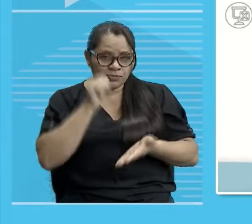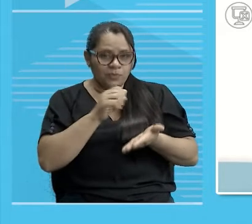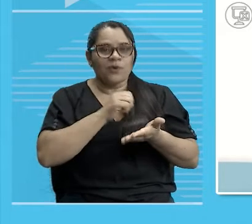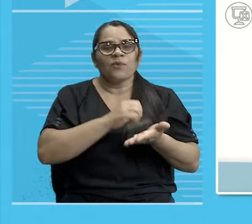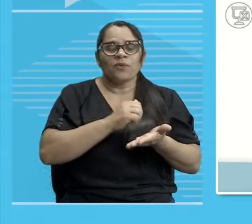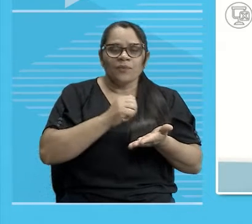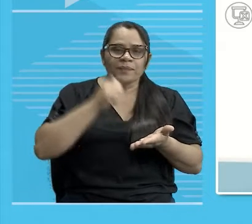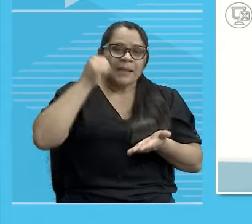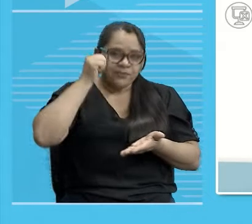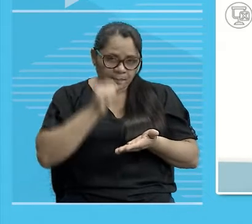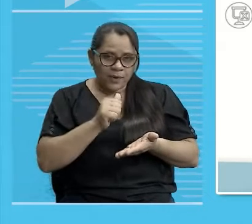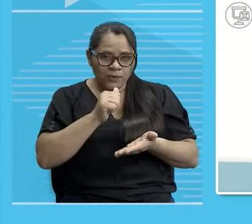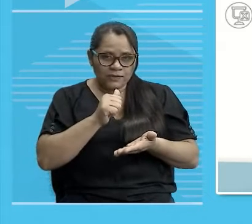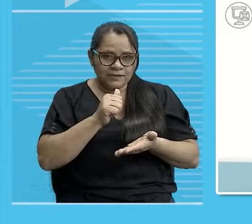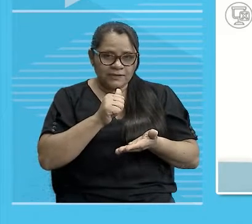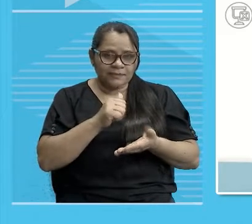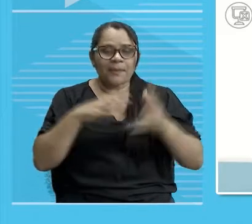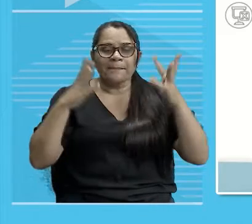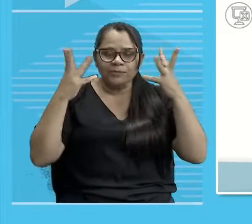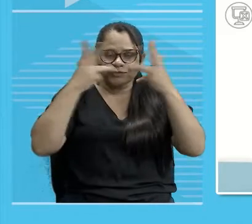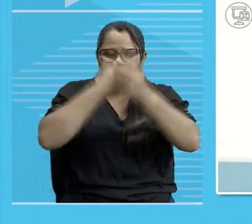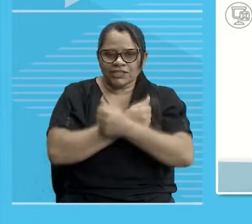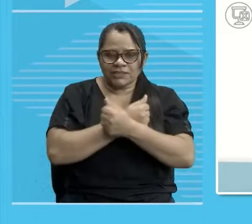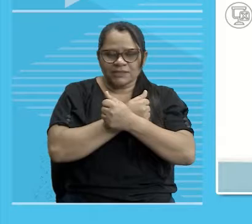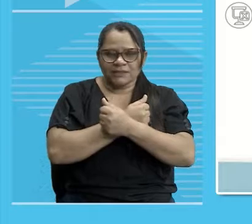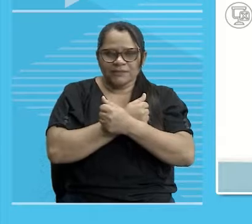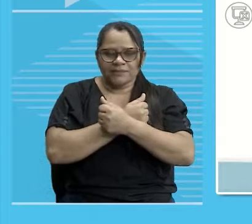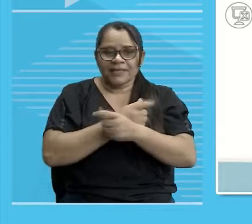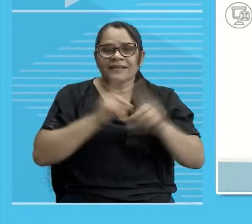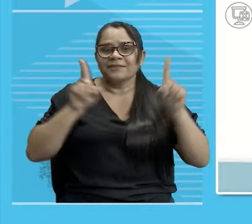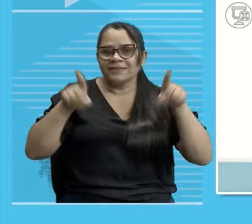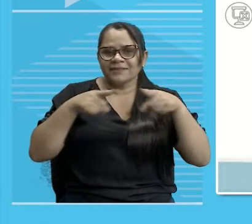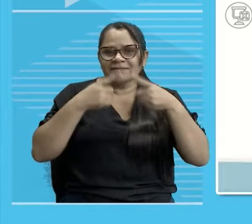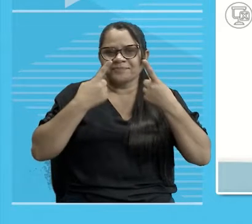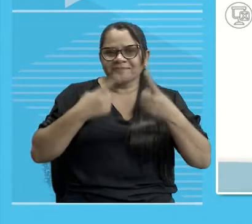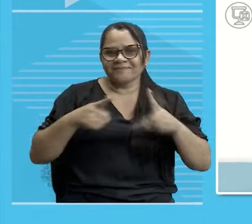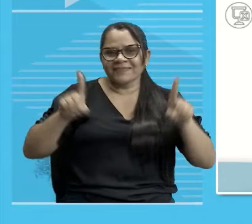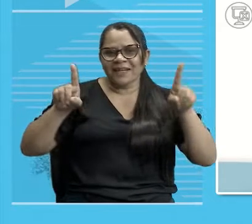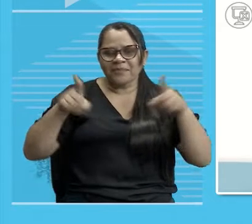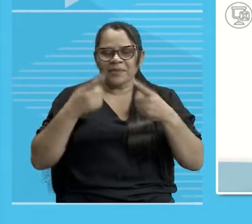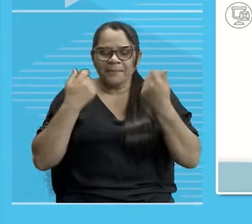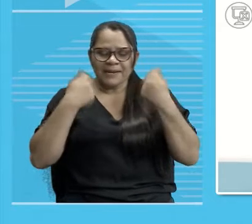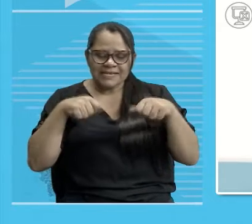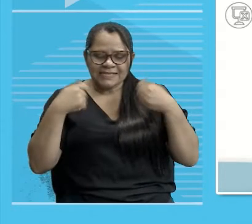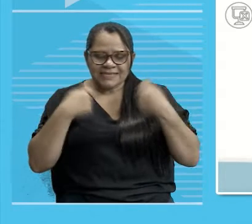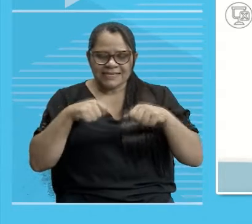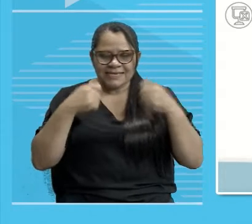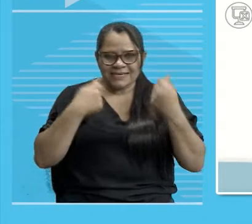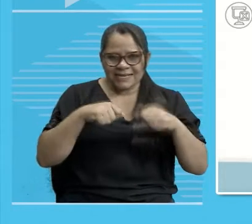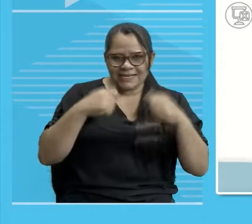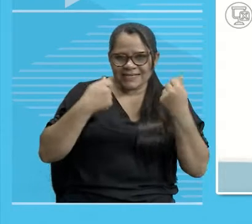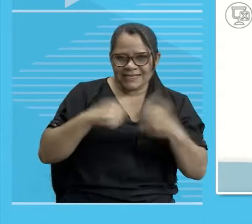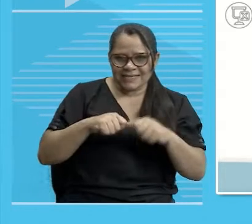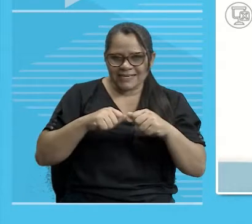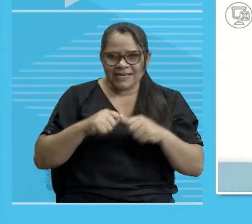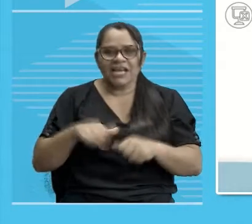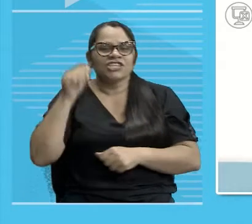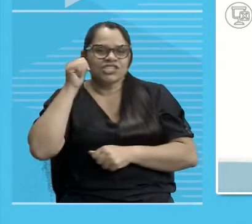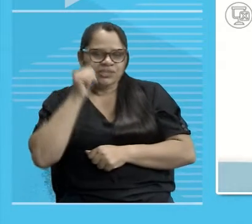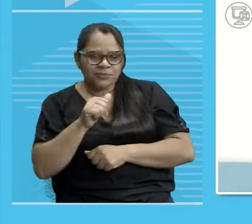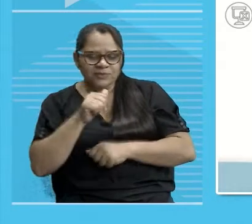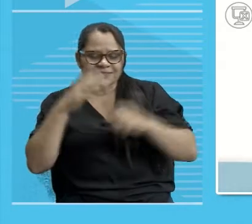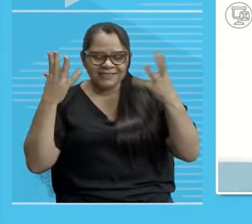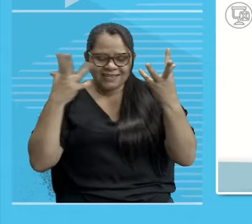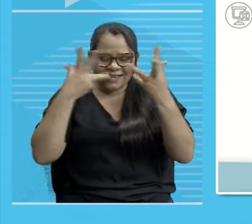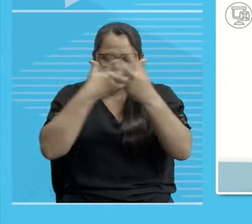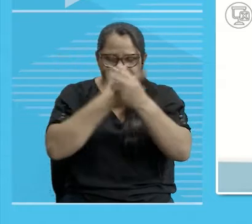boa aparência tem aquela música não sei de quem é não recorda bem né precisa se de moça boa